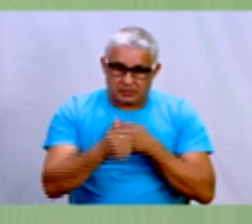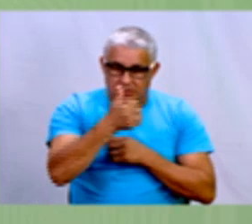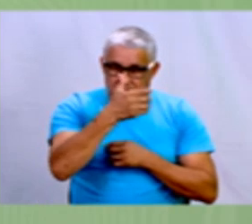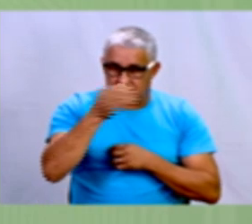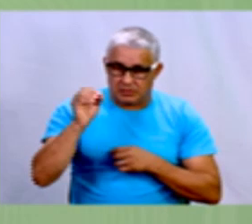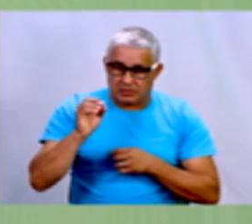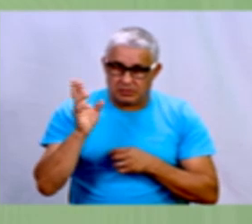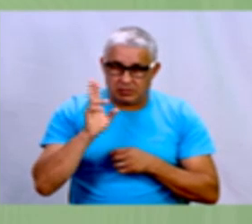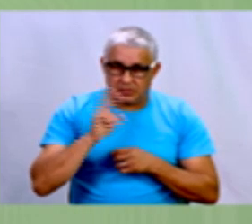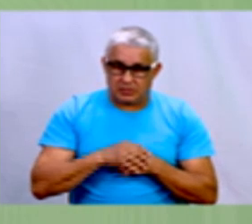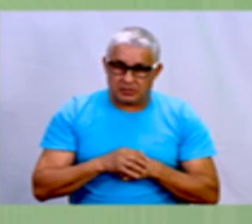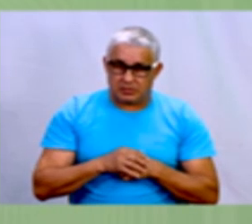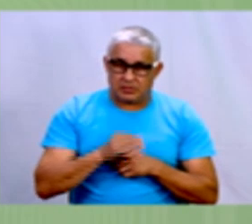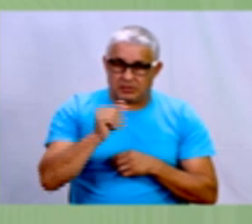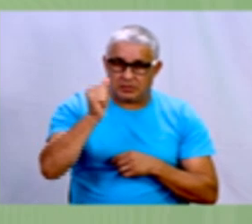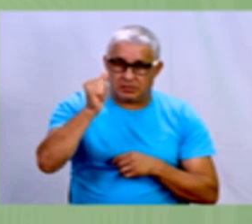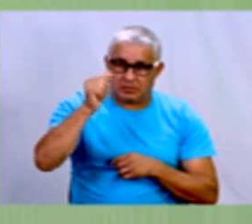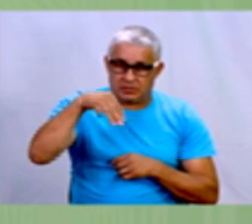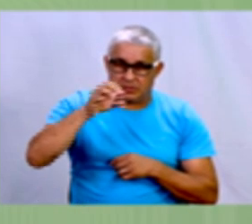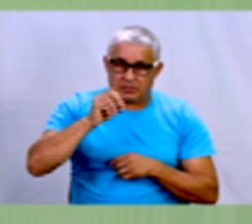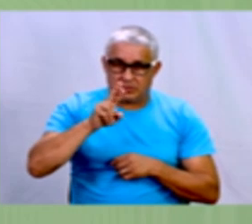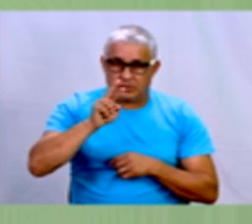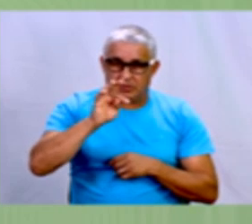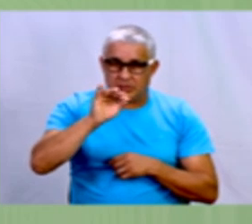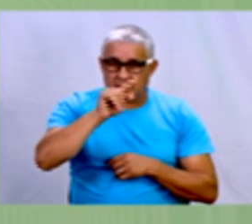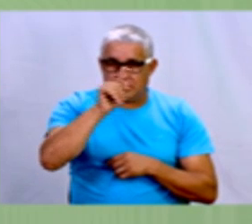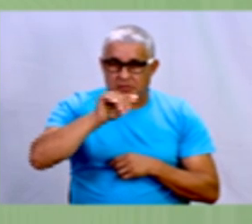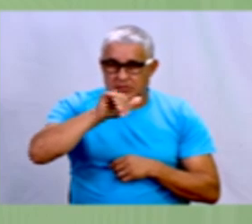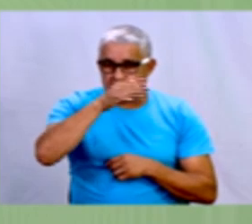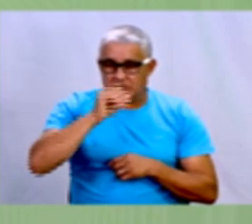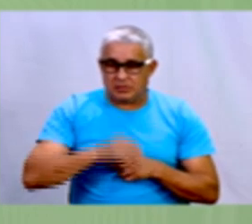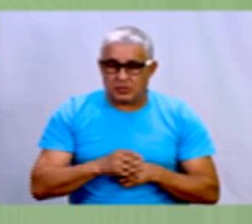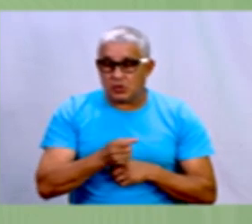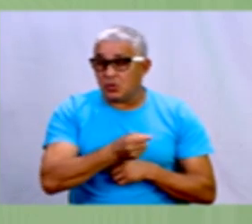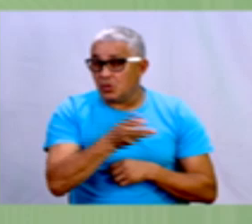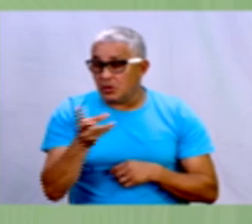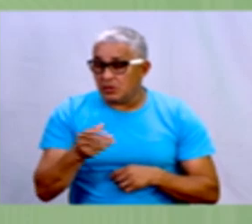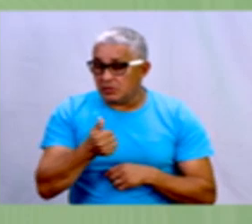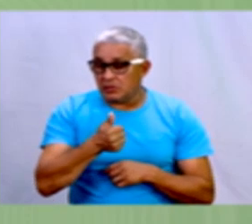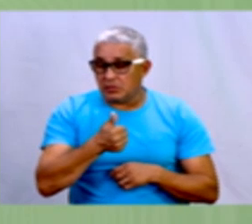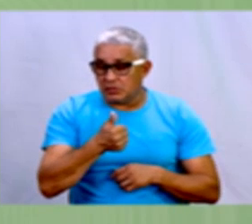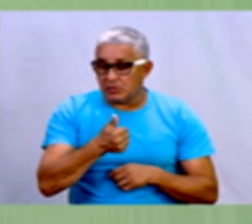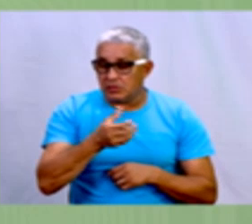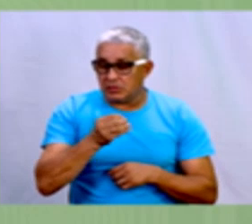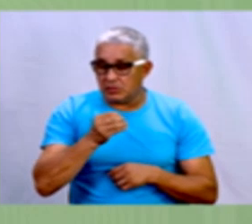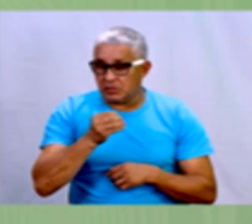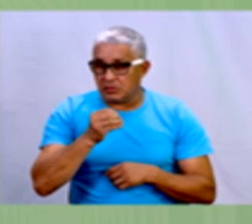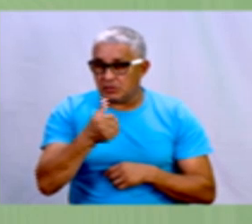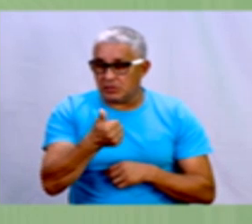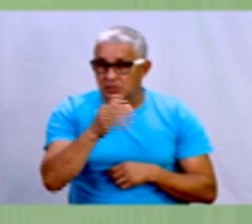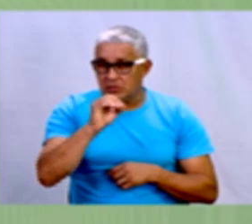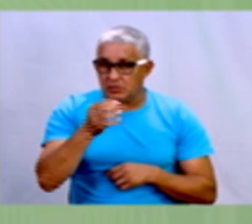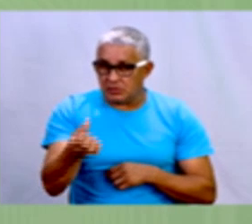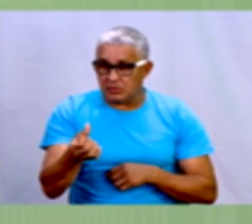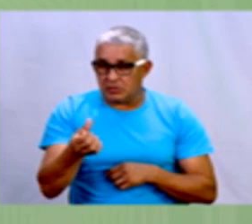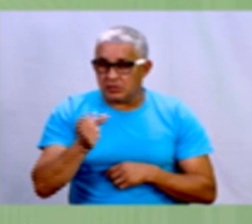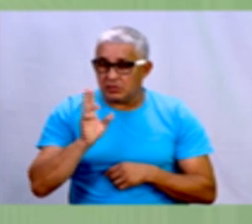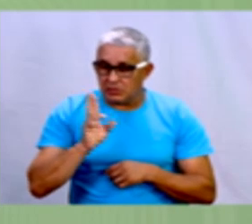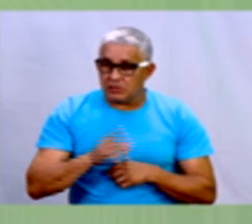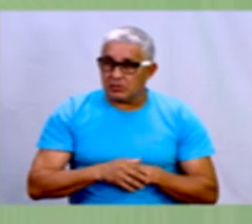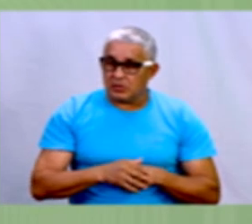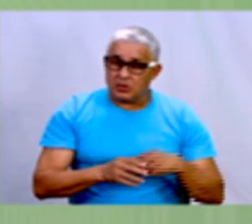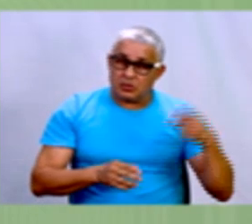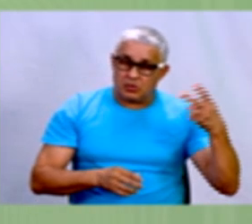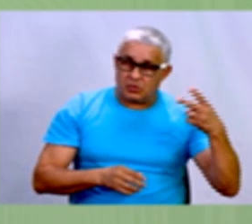amortização e mais R$6 de juros, quanto que vai ser? R$106. Se no segundo mês eu vou amortizar 100 e pagar